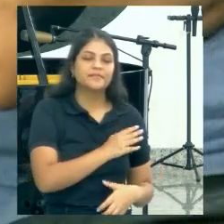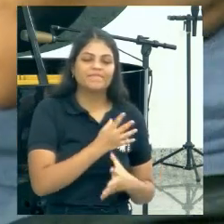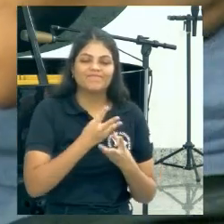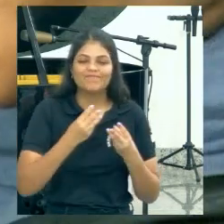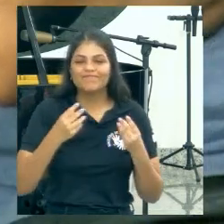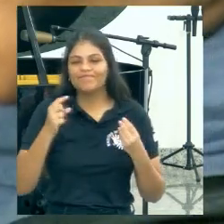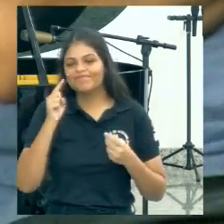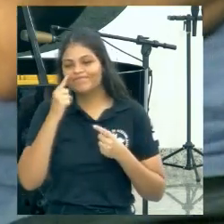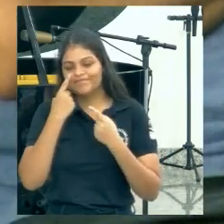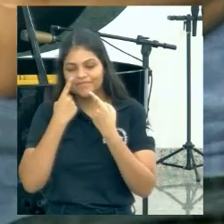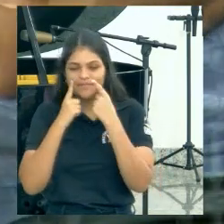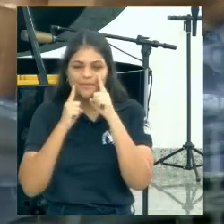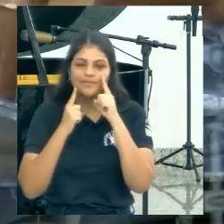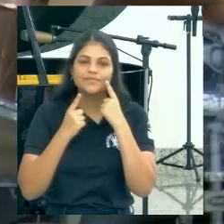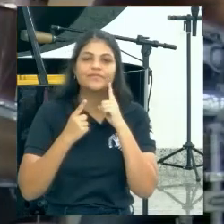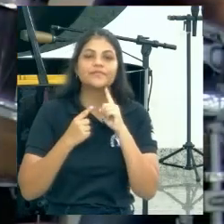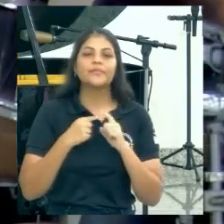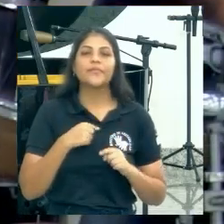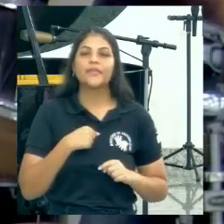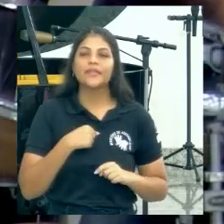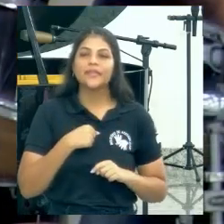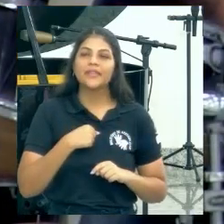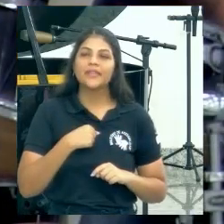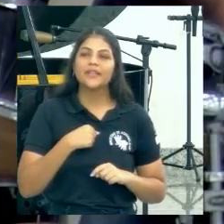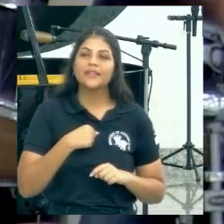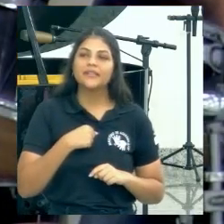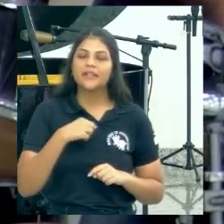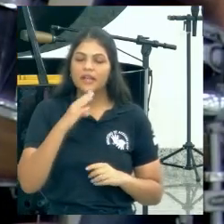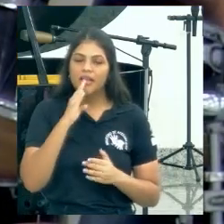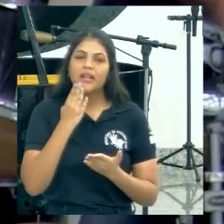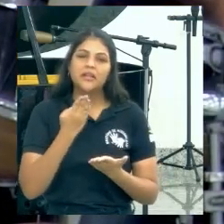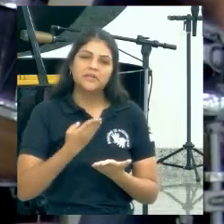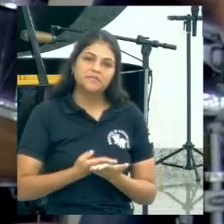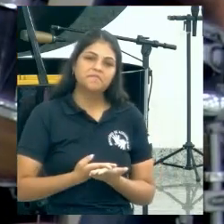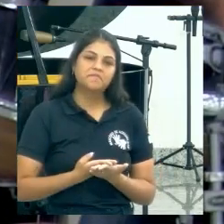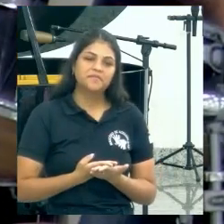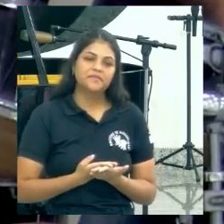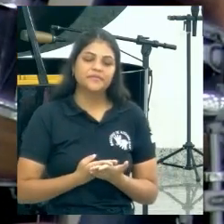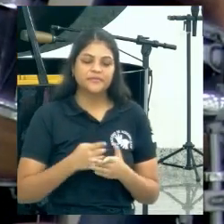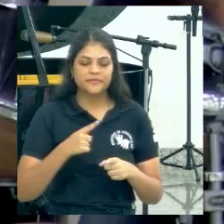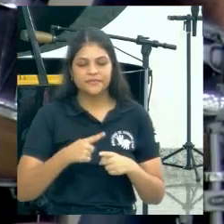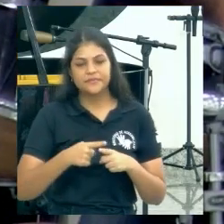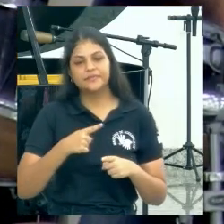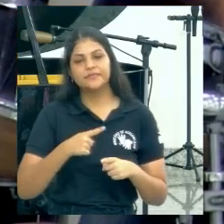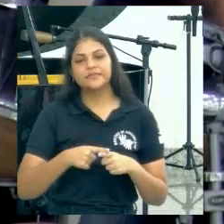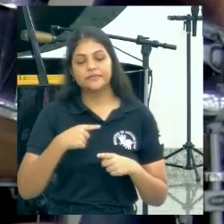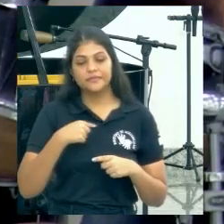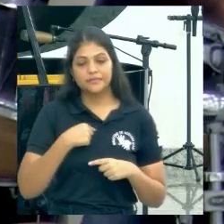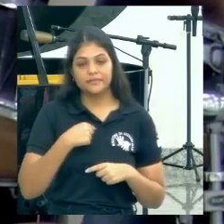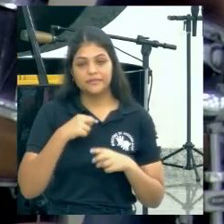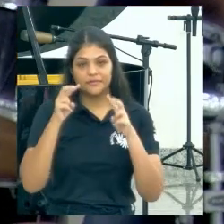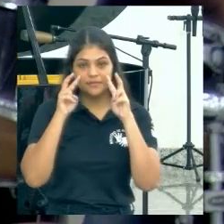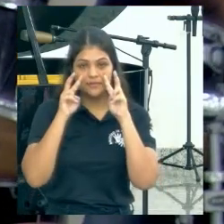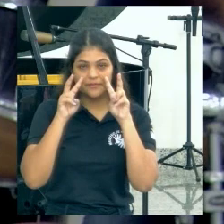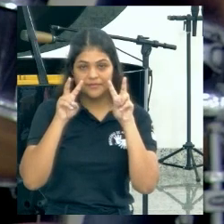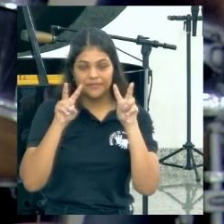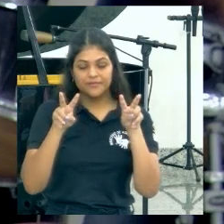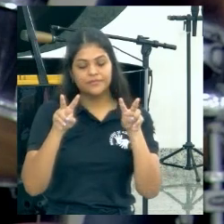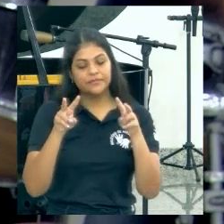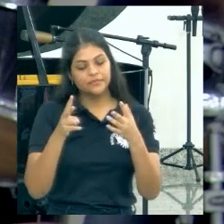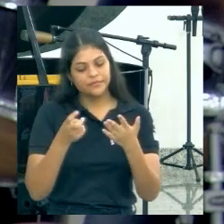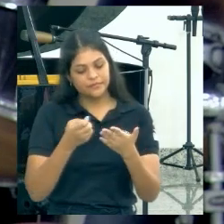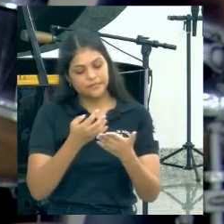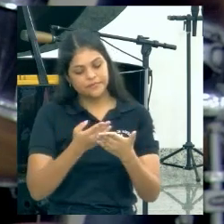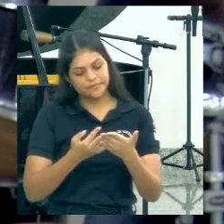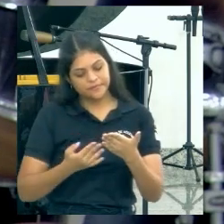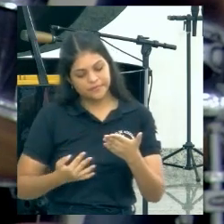muitas lágrimas. Mas eu fico impactado, sabe, irmãos? Porque isso que acabo de ver, isso que acabo de ler,